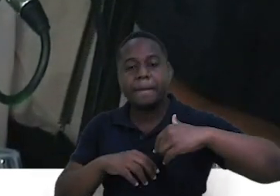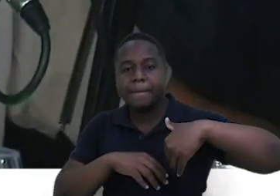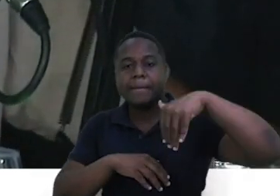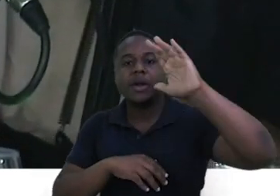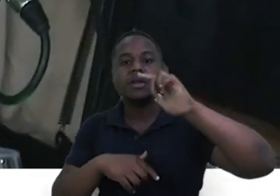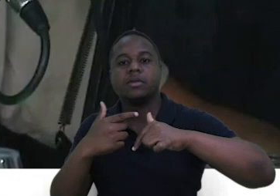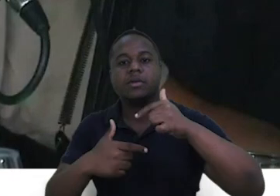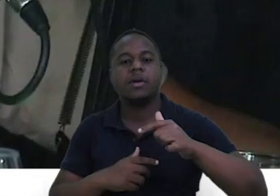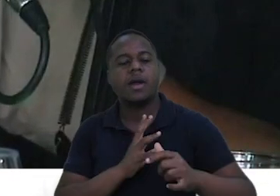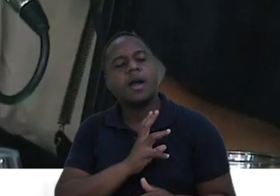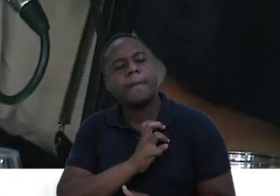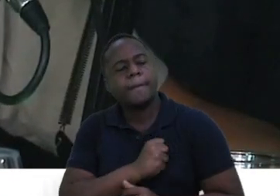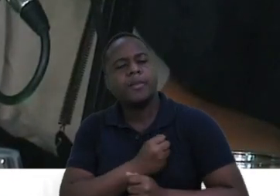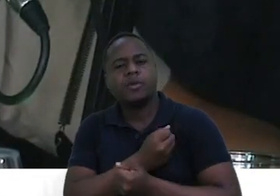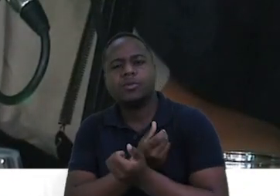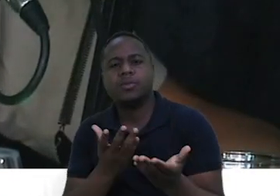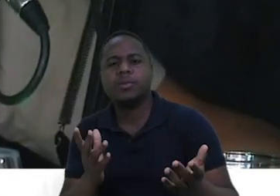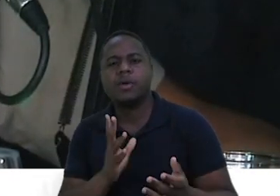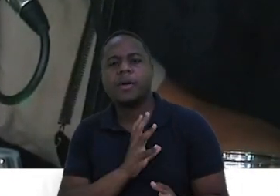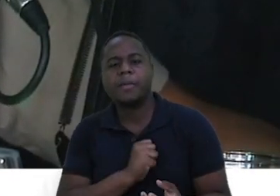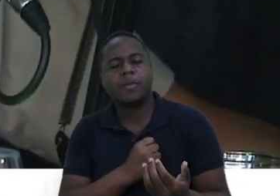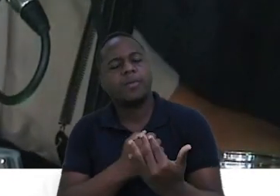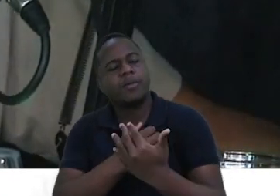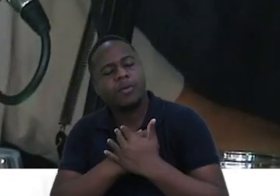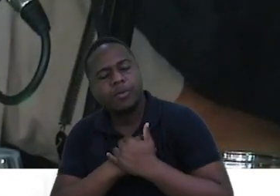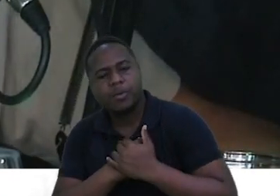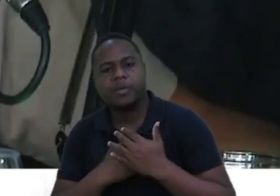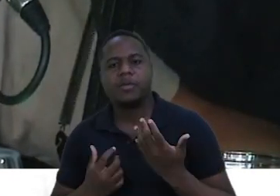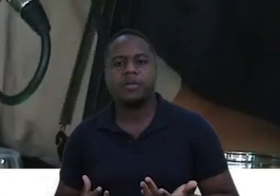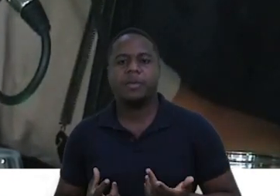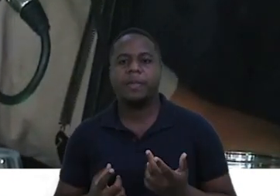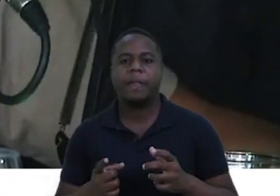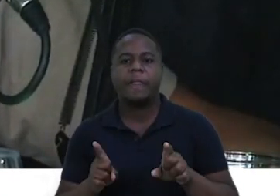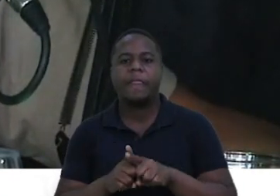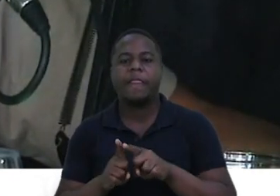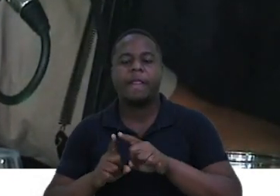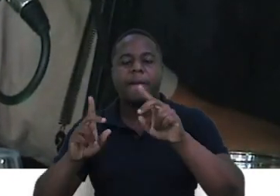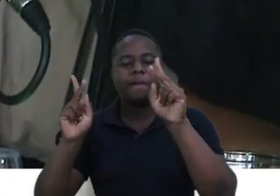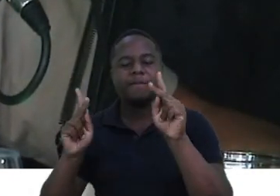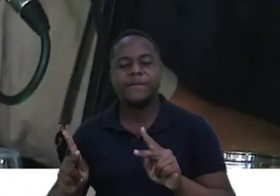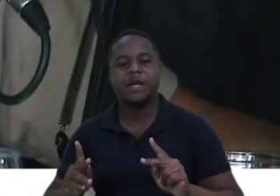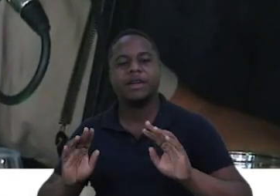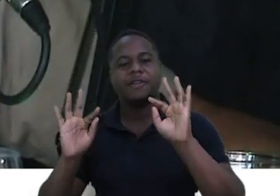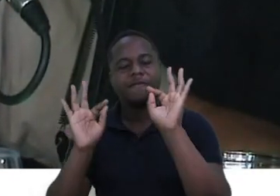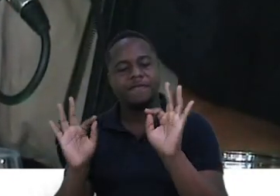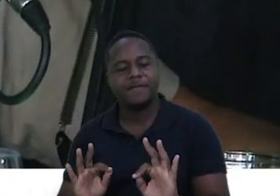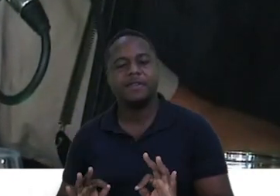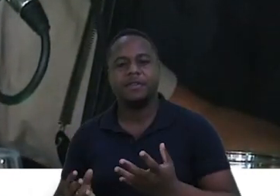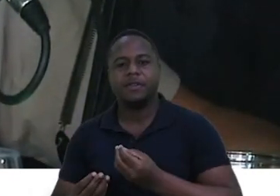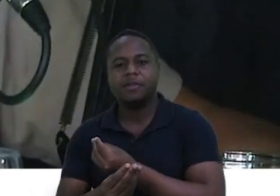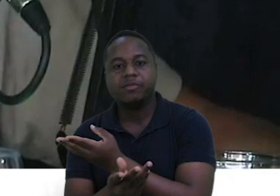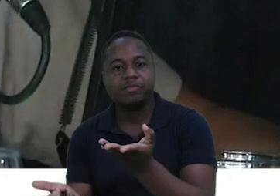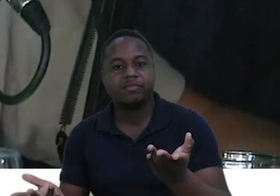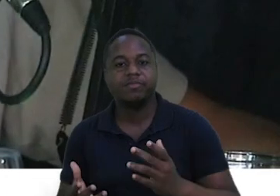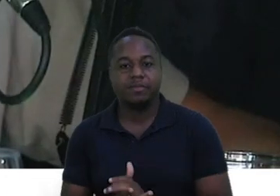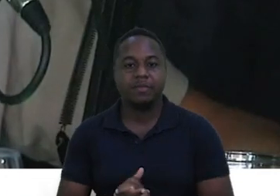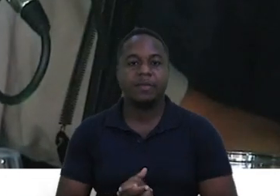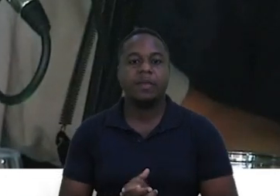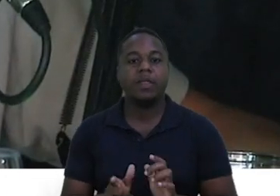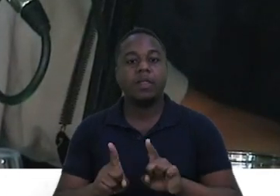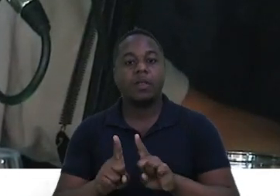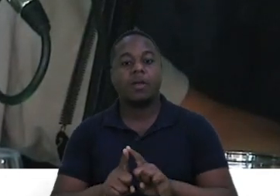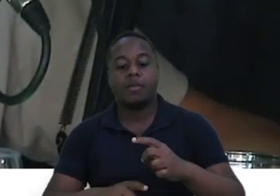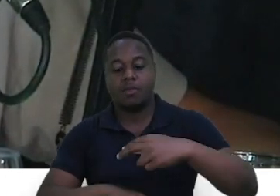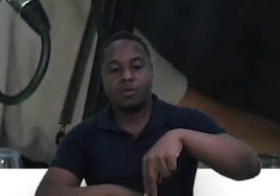que leva amor mesmo, amor, acolhimento, um pouquinho de paz, de felicidade para as pessoas, e trazendo o forró